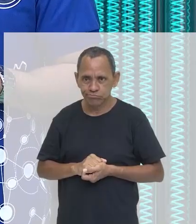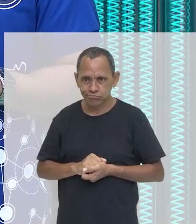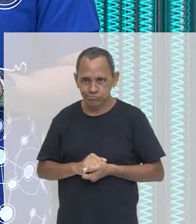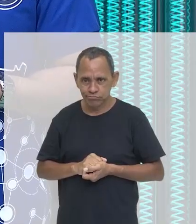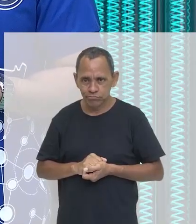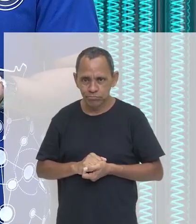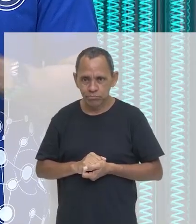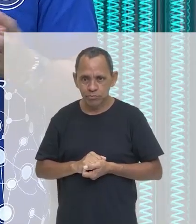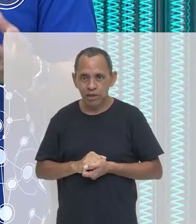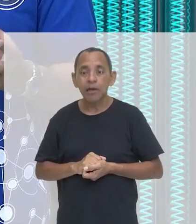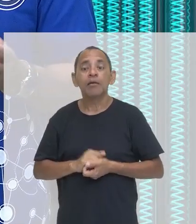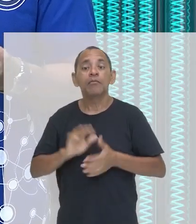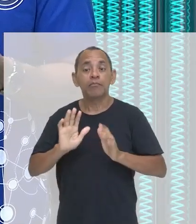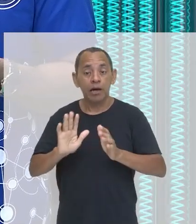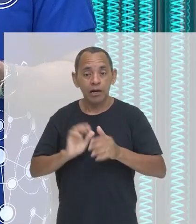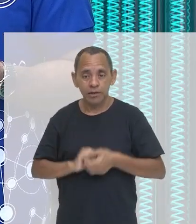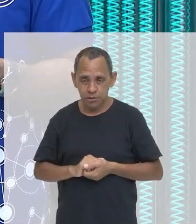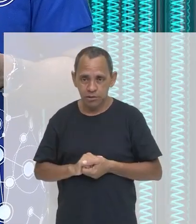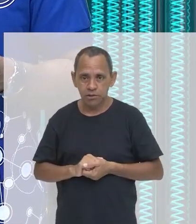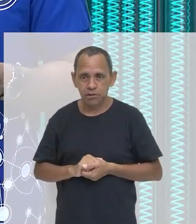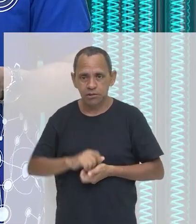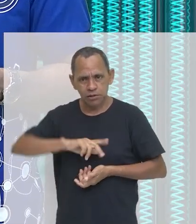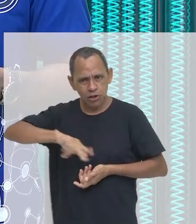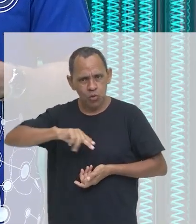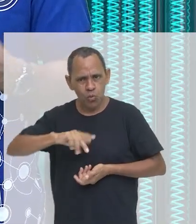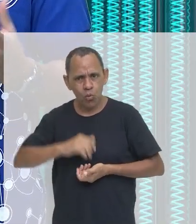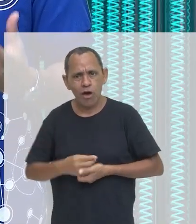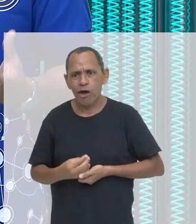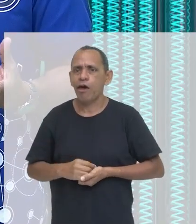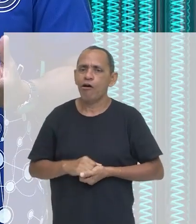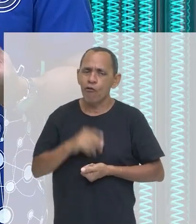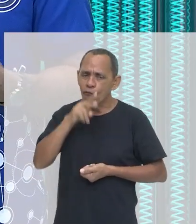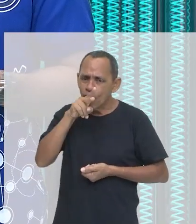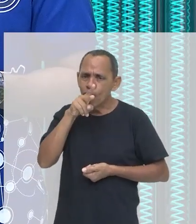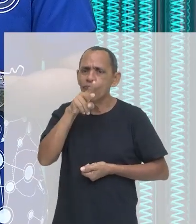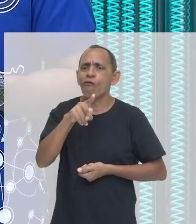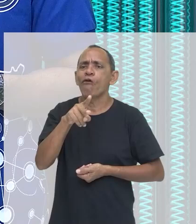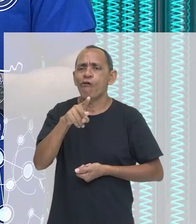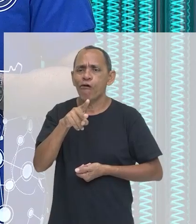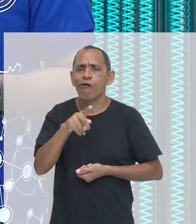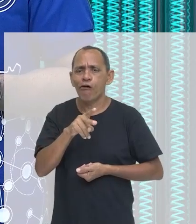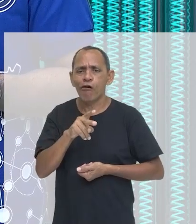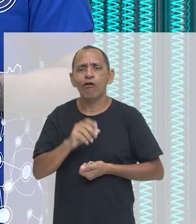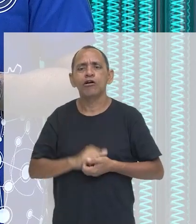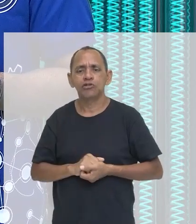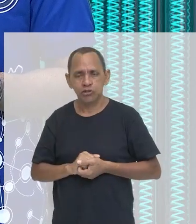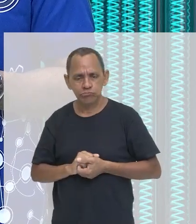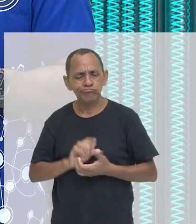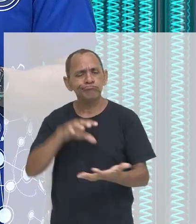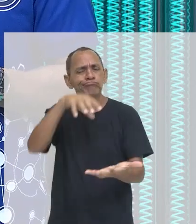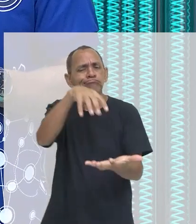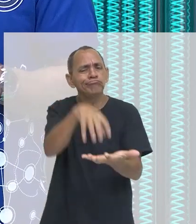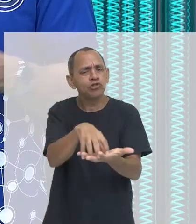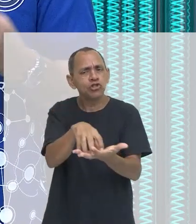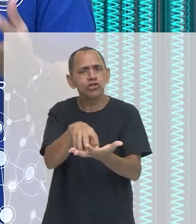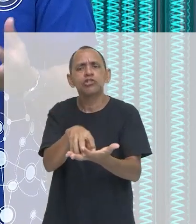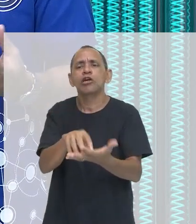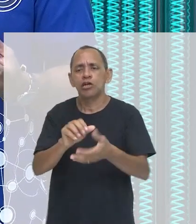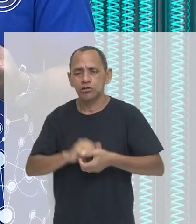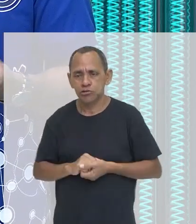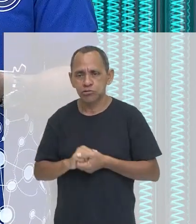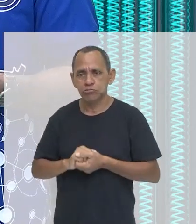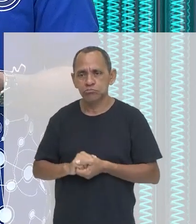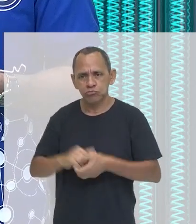produções, mas ele não é o forte, por exemplo, como centros, grandes centros distribuidores desse tipo de produto, por exemplo,